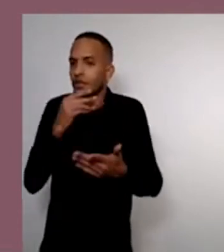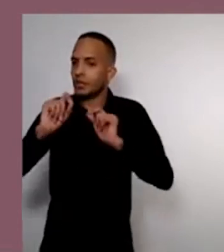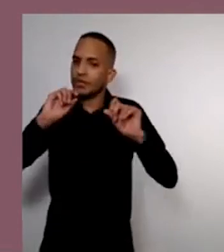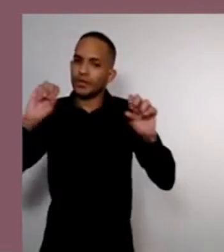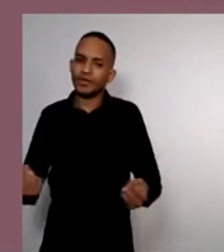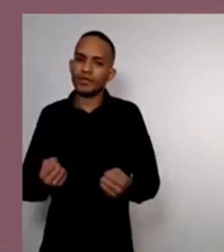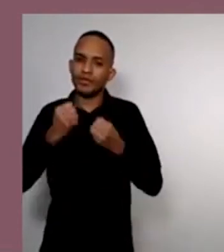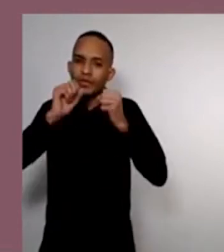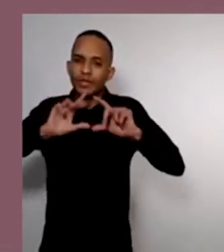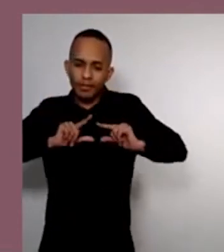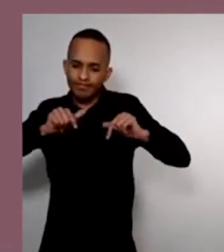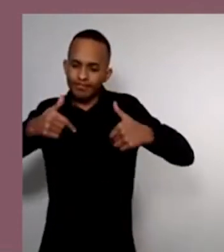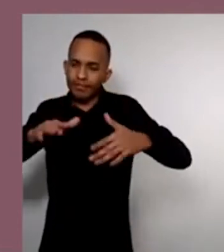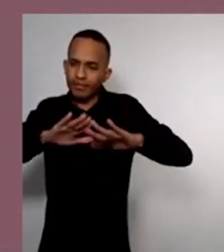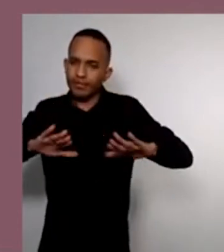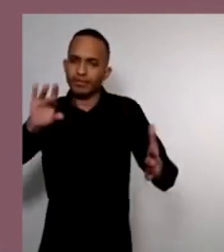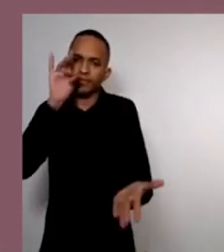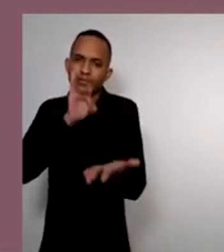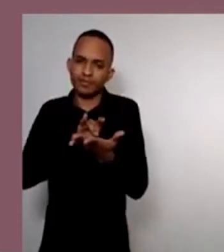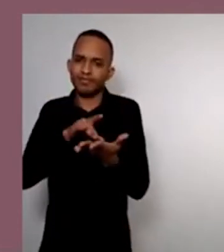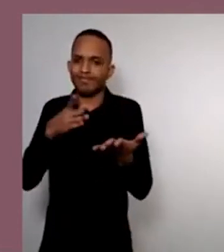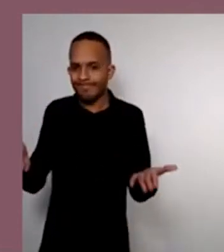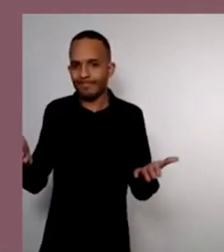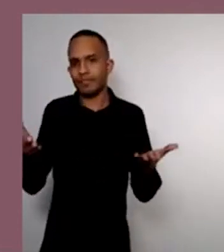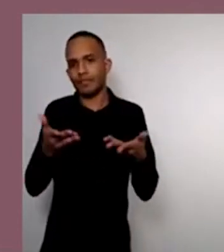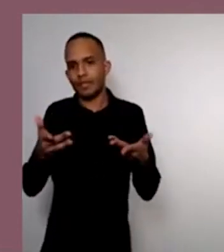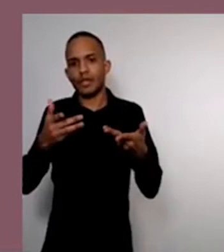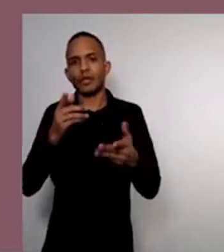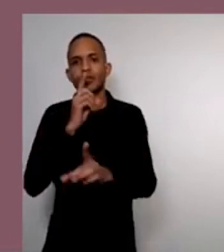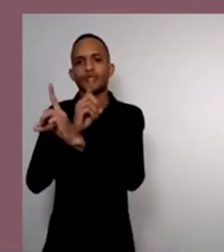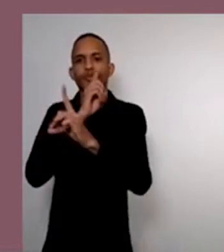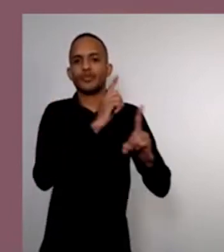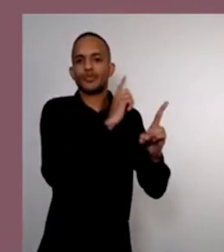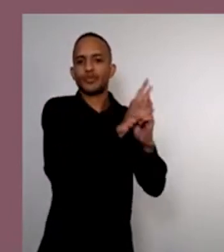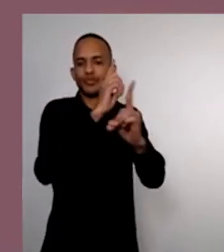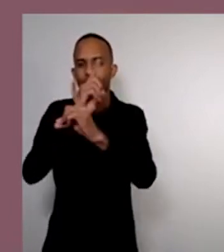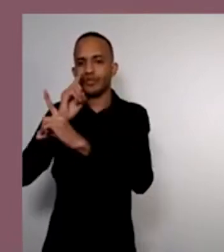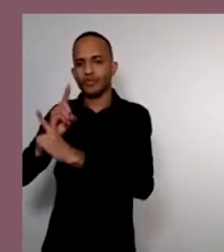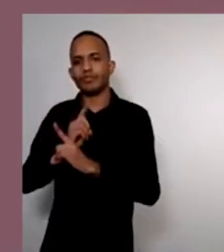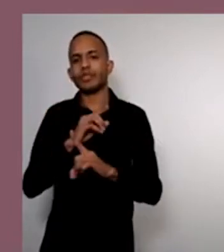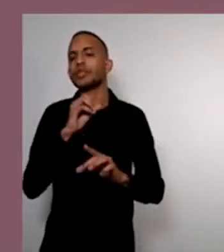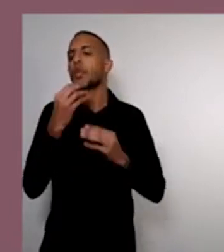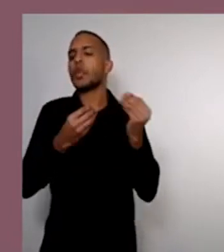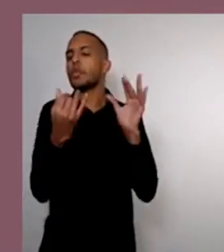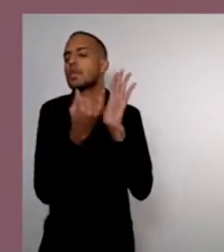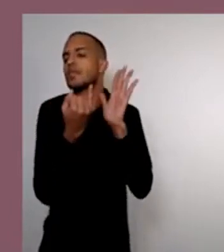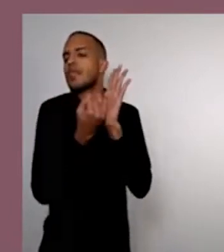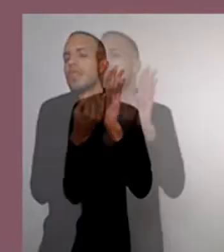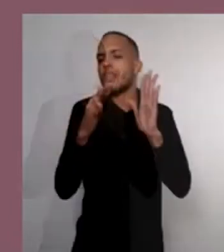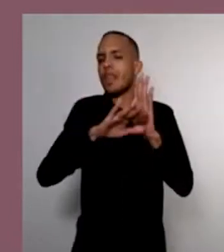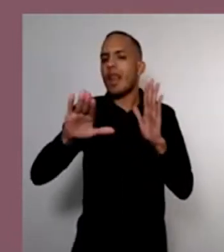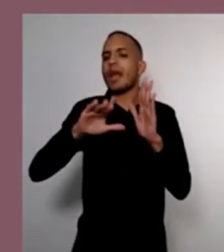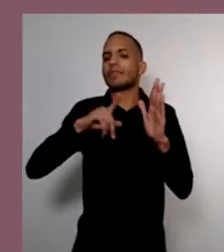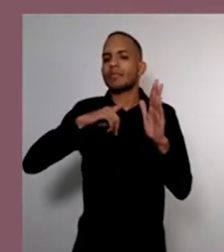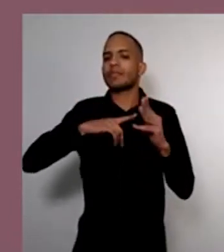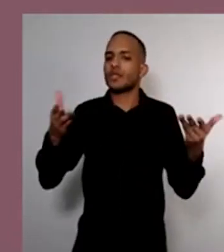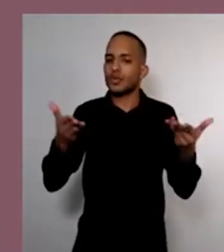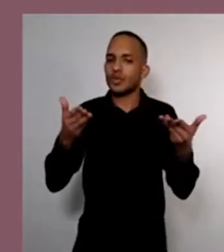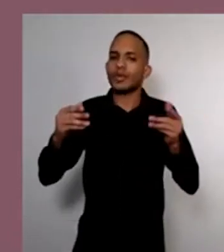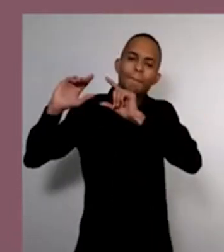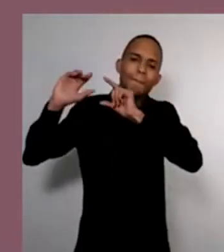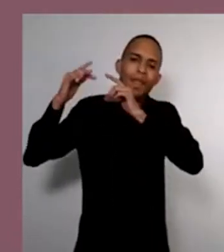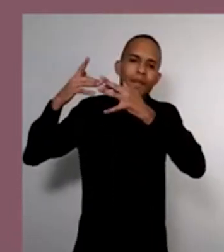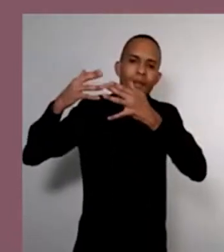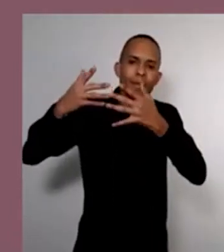da ação, de fato. Eu acho que essa descoberta de identidade, ela também se dá aí. Isso nos foi